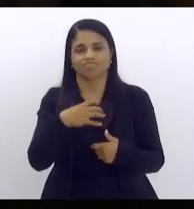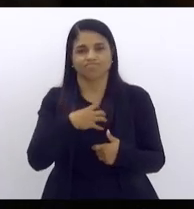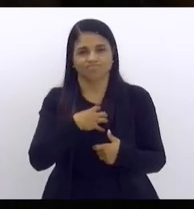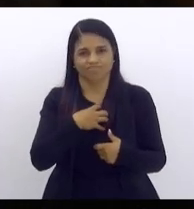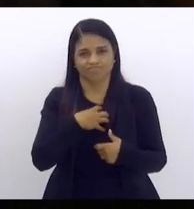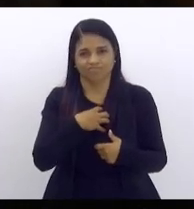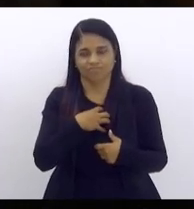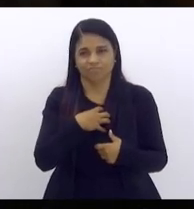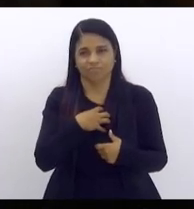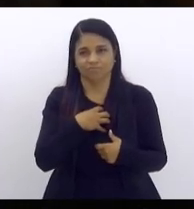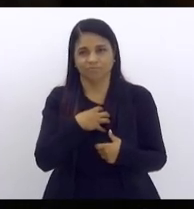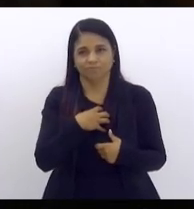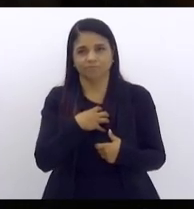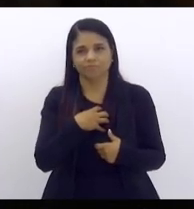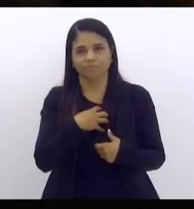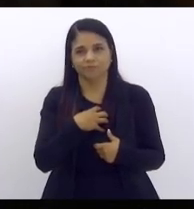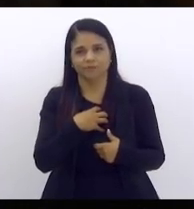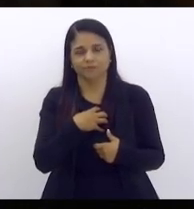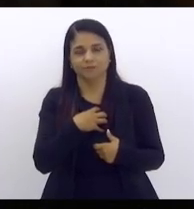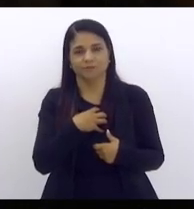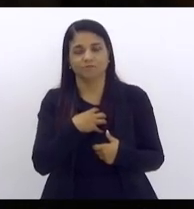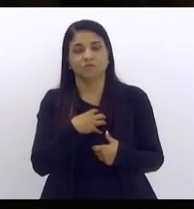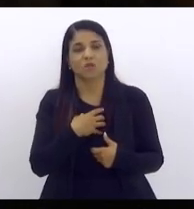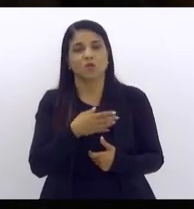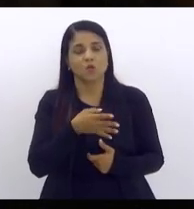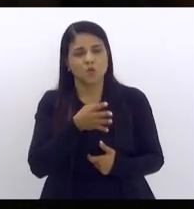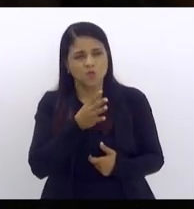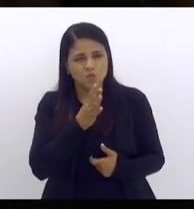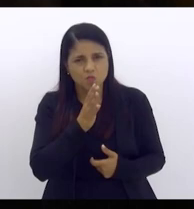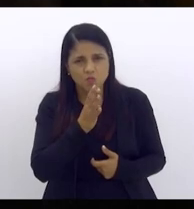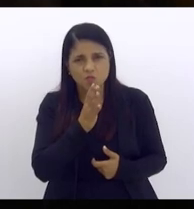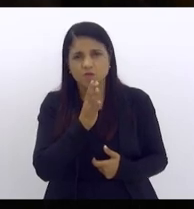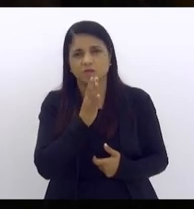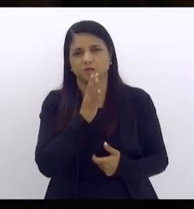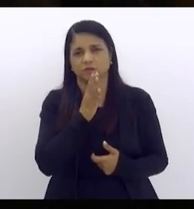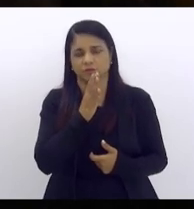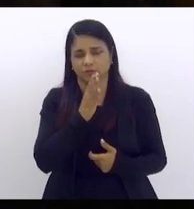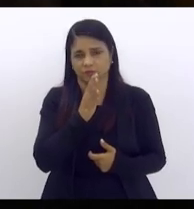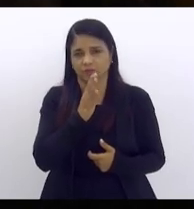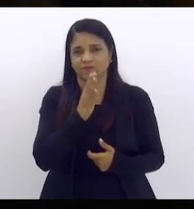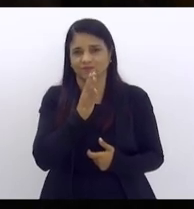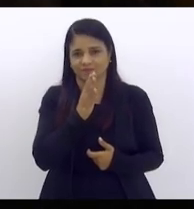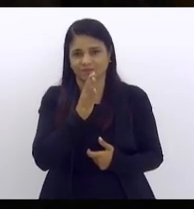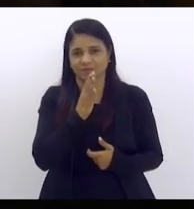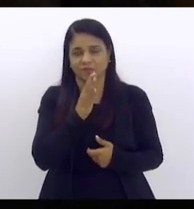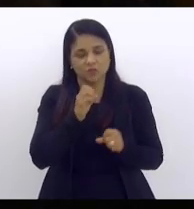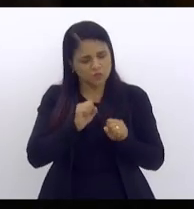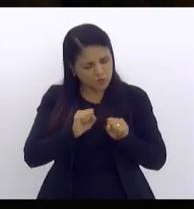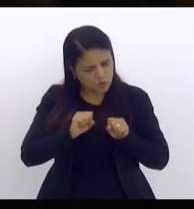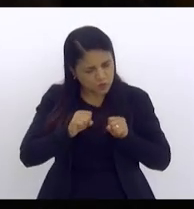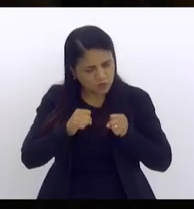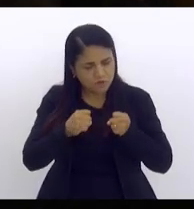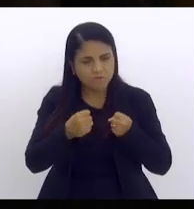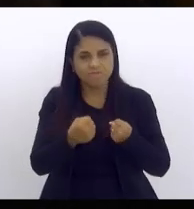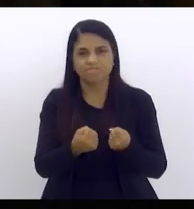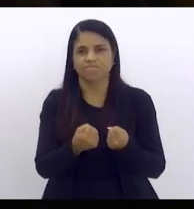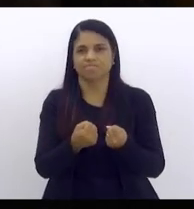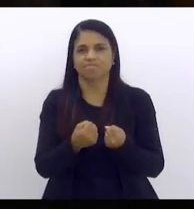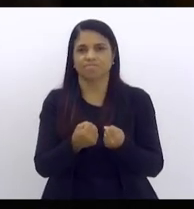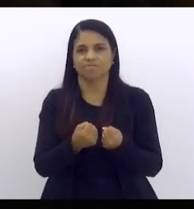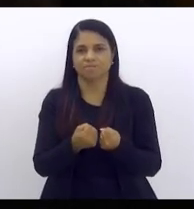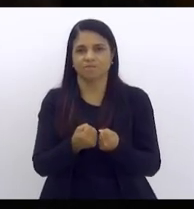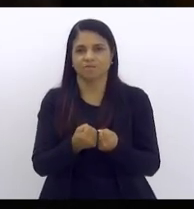porque, apesar, e sempre reconheço isso, de os esforços